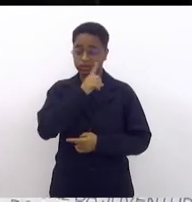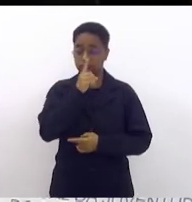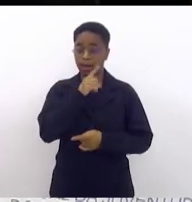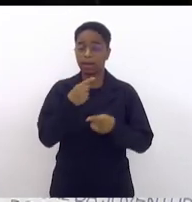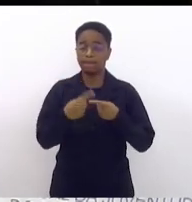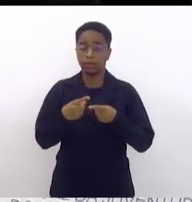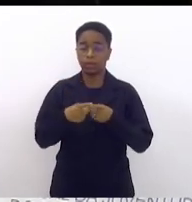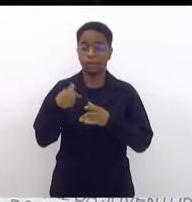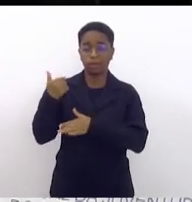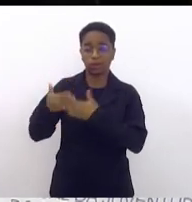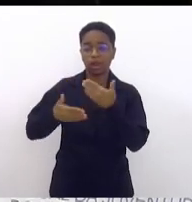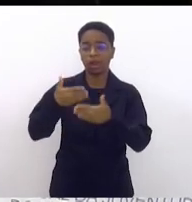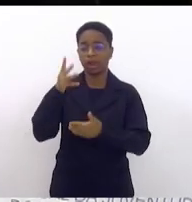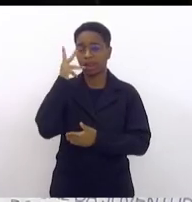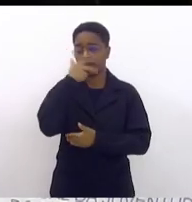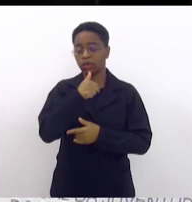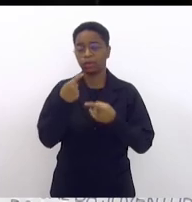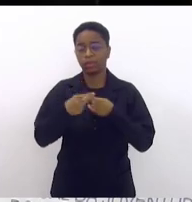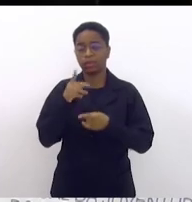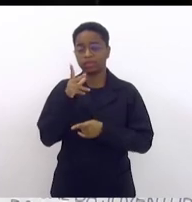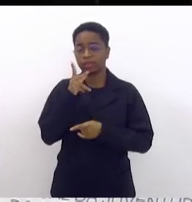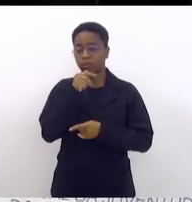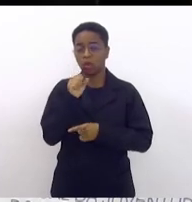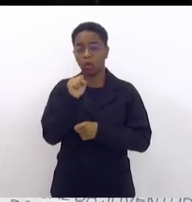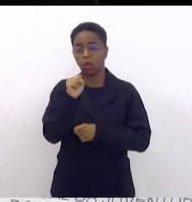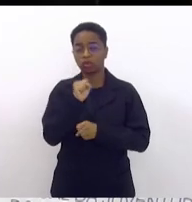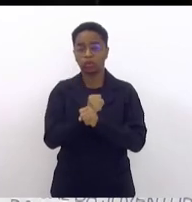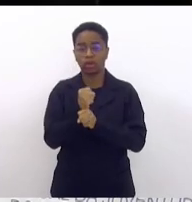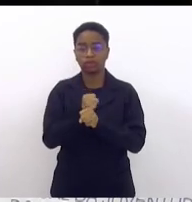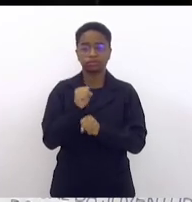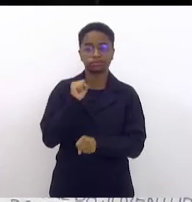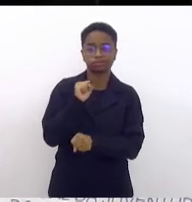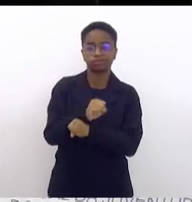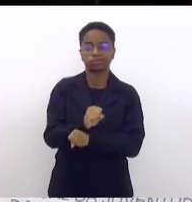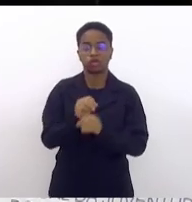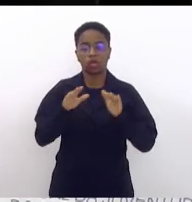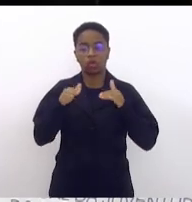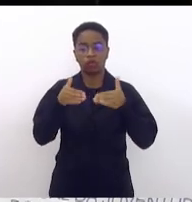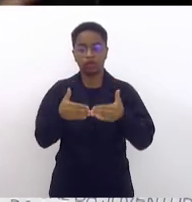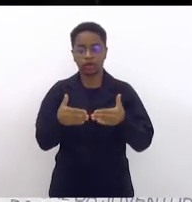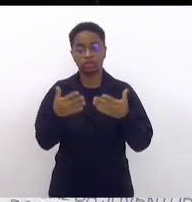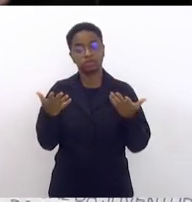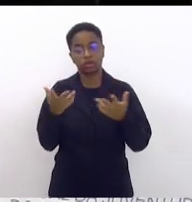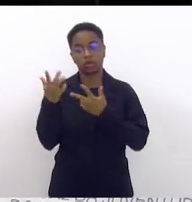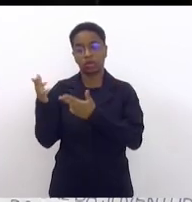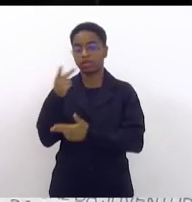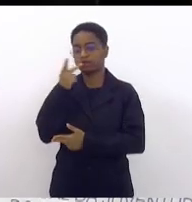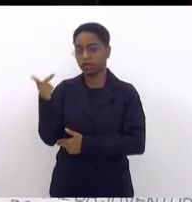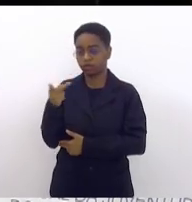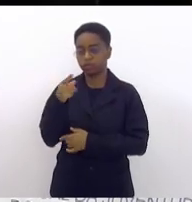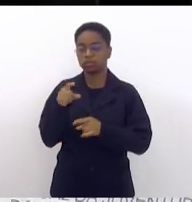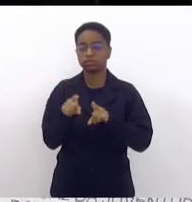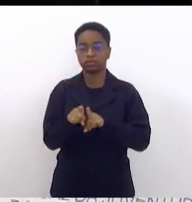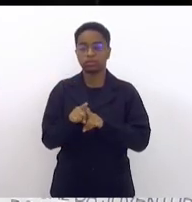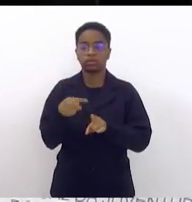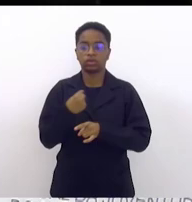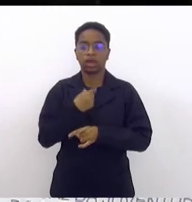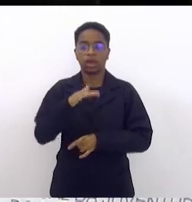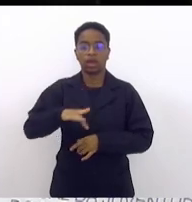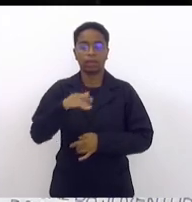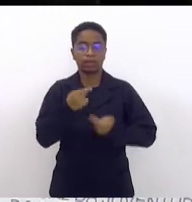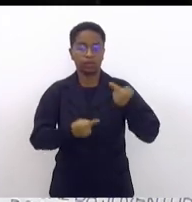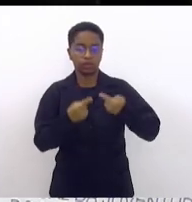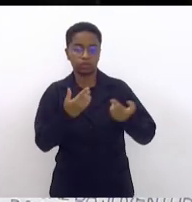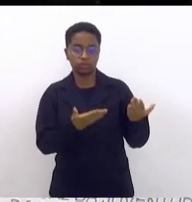processo lindo após 8 anos sem Conferência estadual no Rio de Janeiro eh como bem o Luan disse né a gente da política de juventude a gente